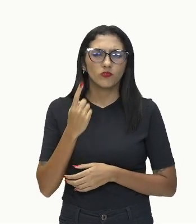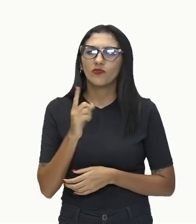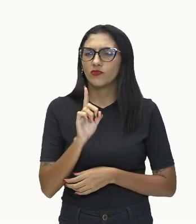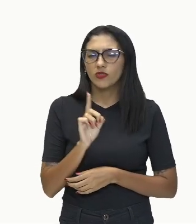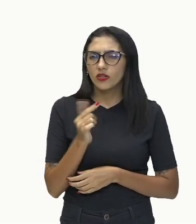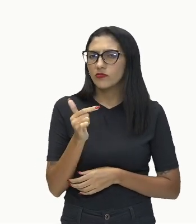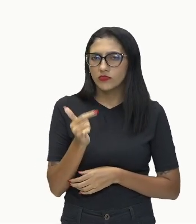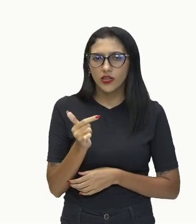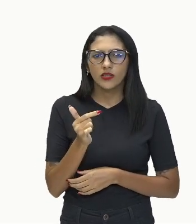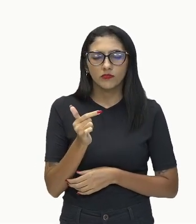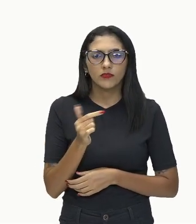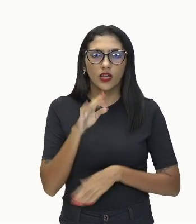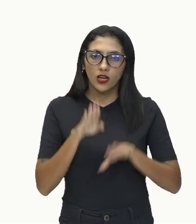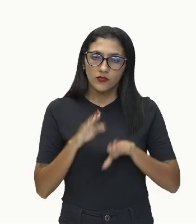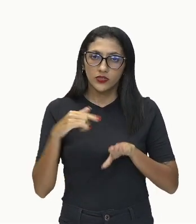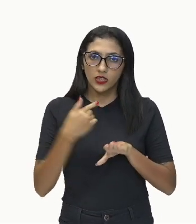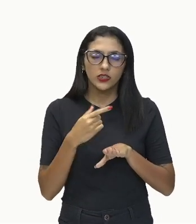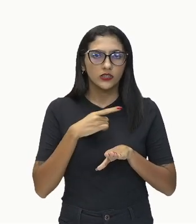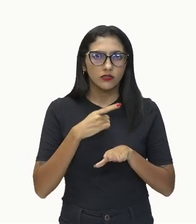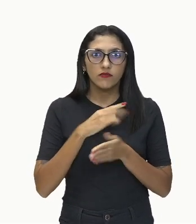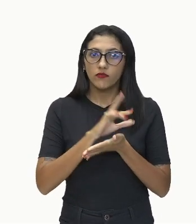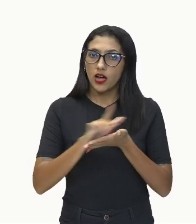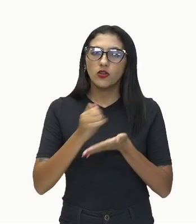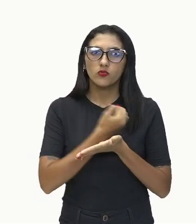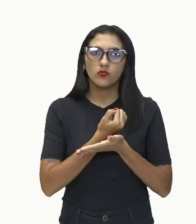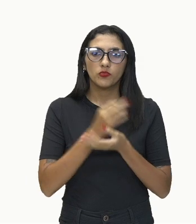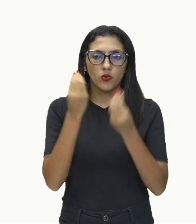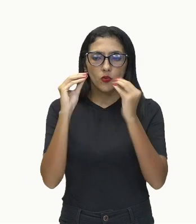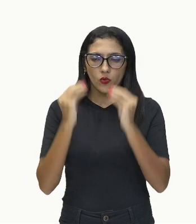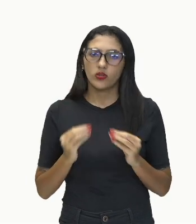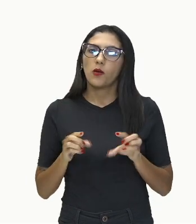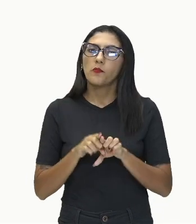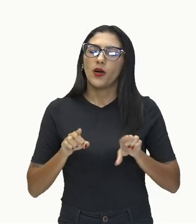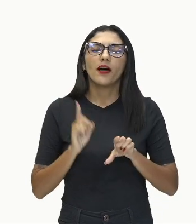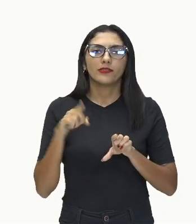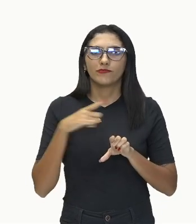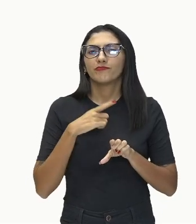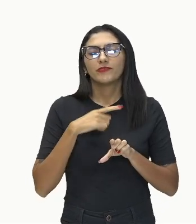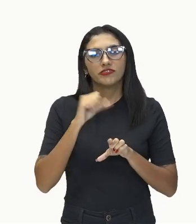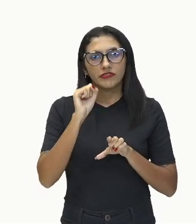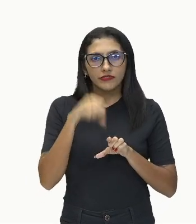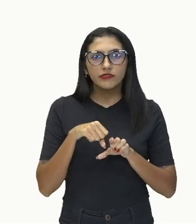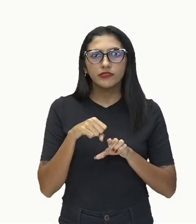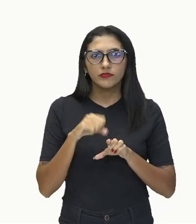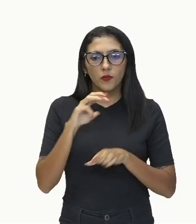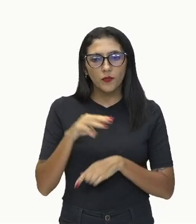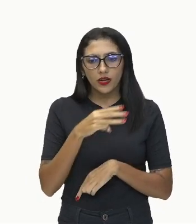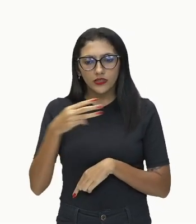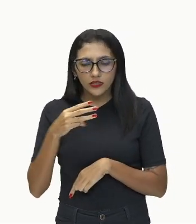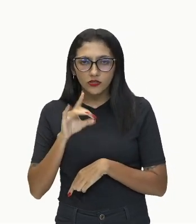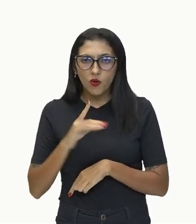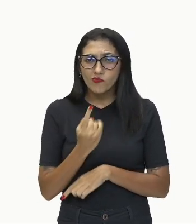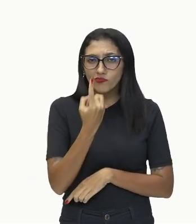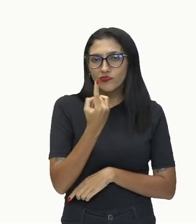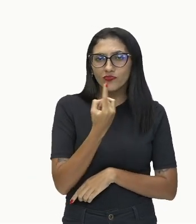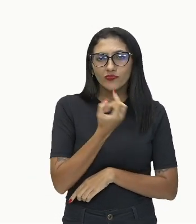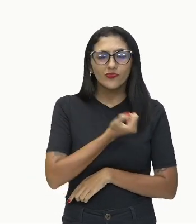com matrizes com vários elementos, mas existe a matriz que possui apenas um único elemento.